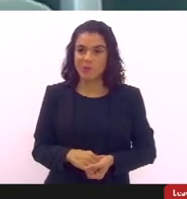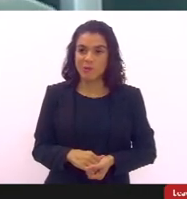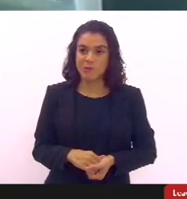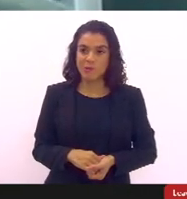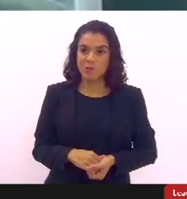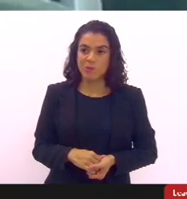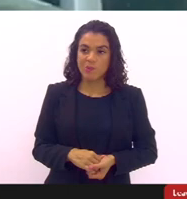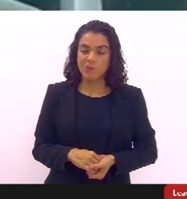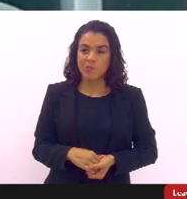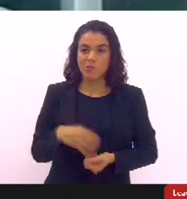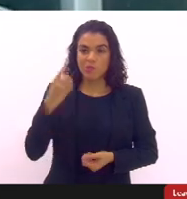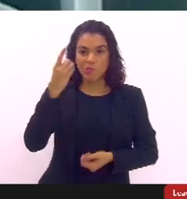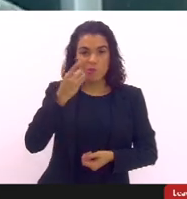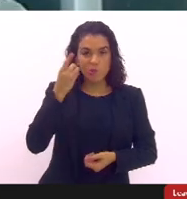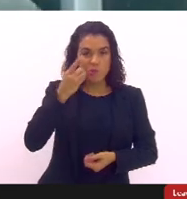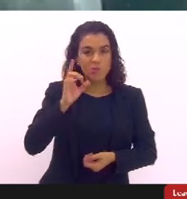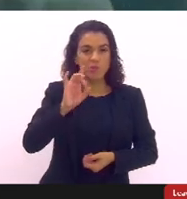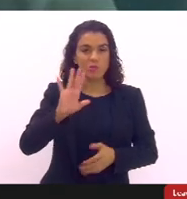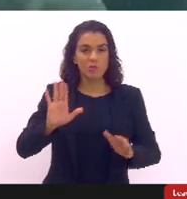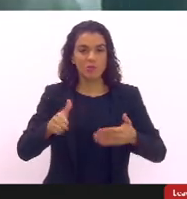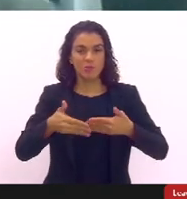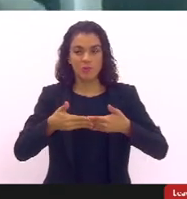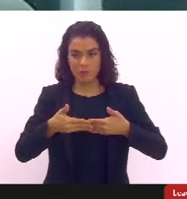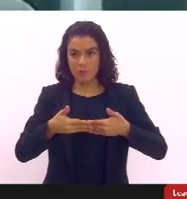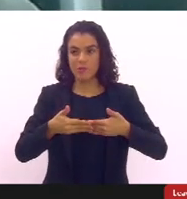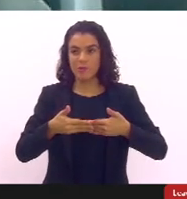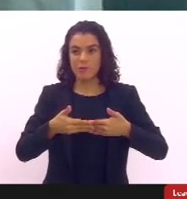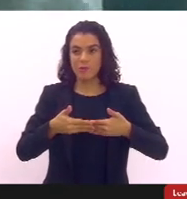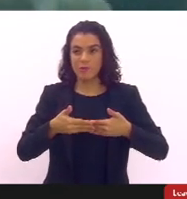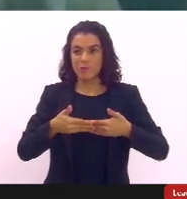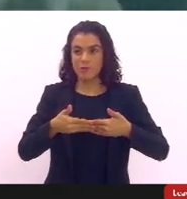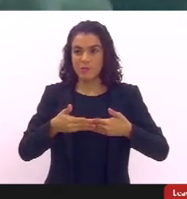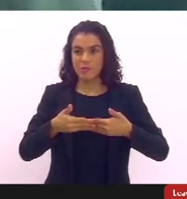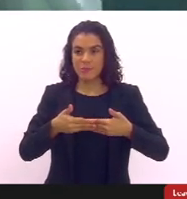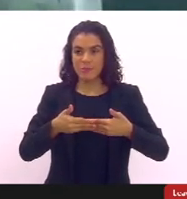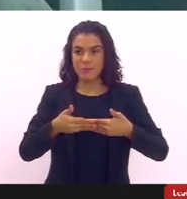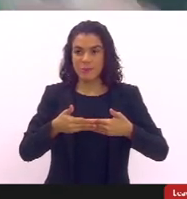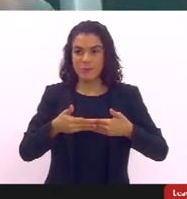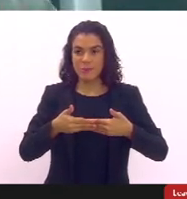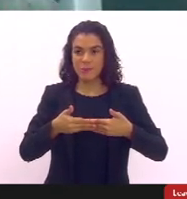Bom, deputada, só para encerrar, eu vou aqui só